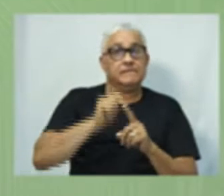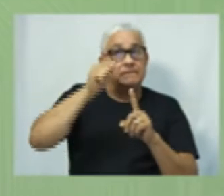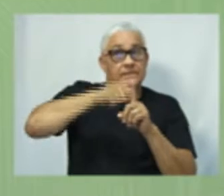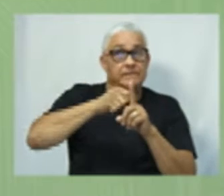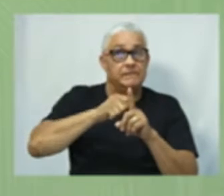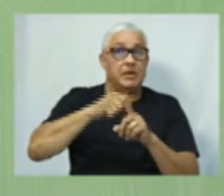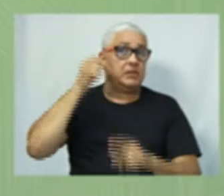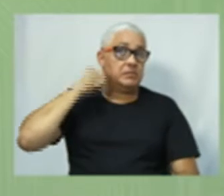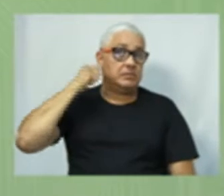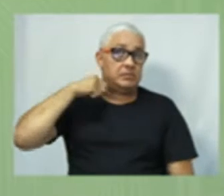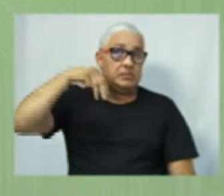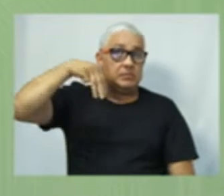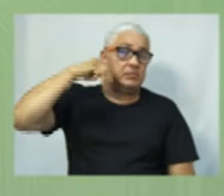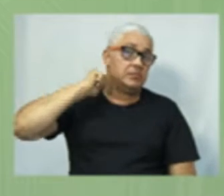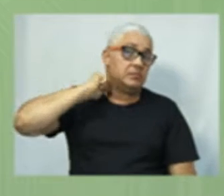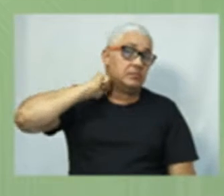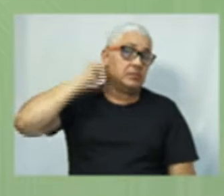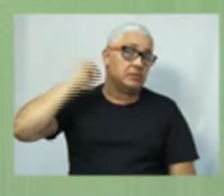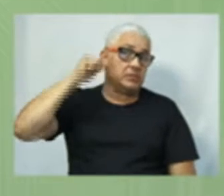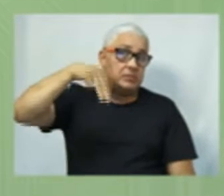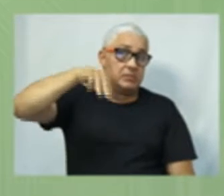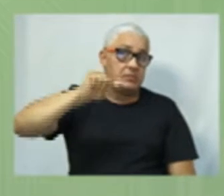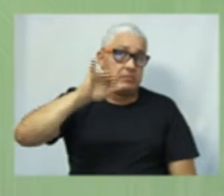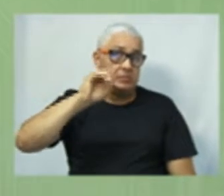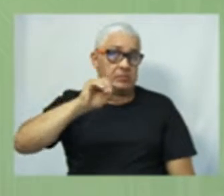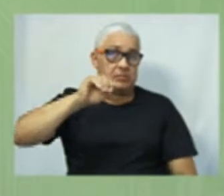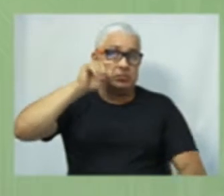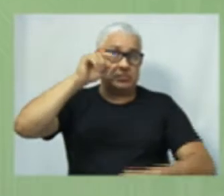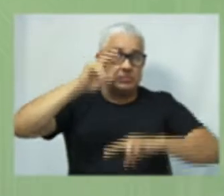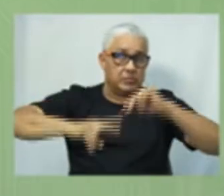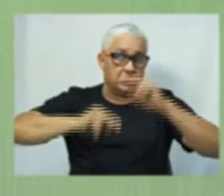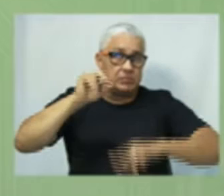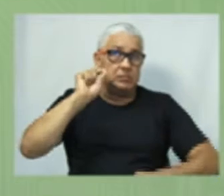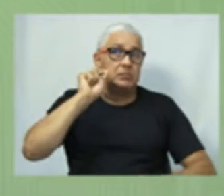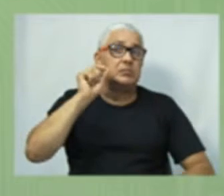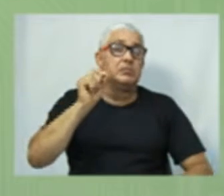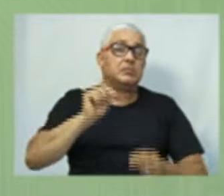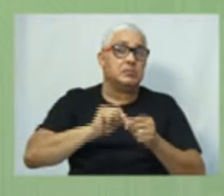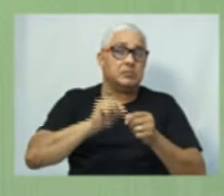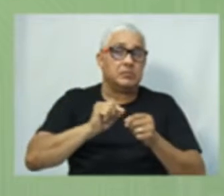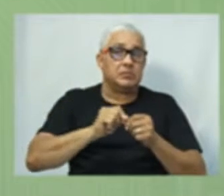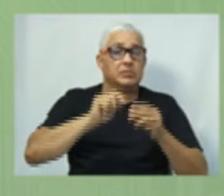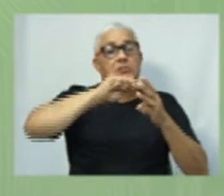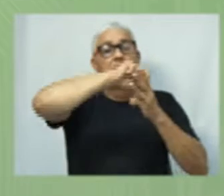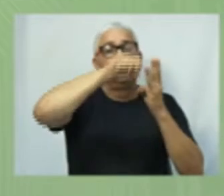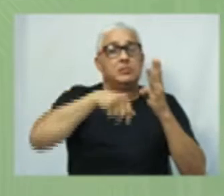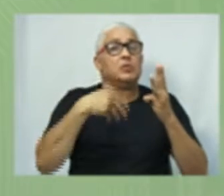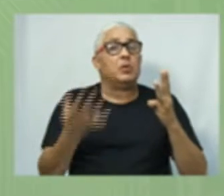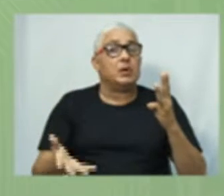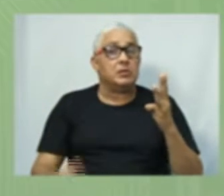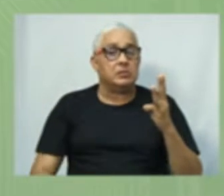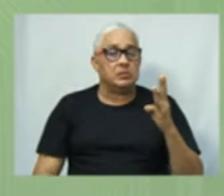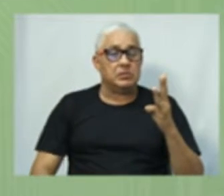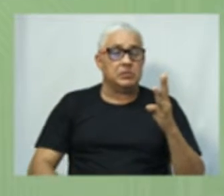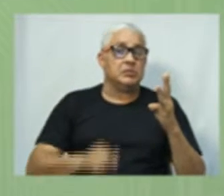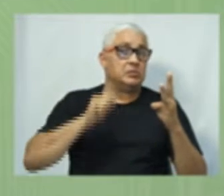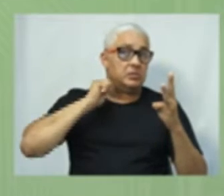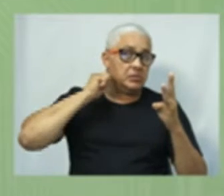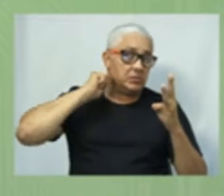e junho. Agora você já sabe. O que eu tenho que fazer? O primeiro ponto? Identificar qual é o trimestre. Qual é o trimestre?